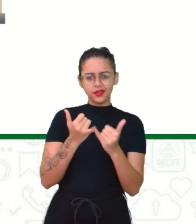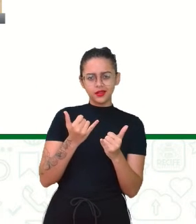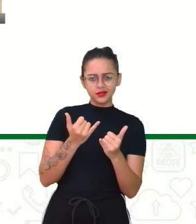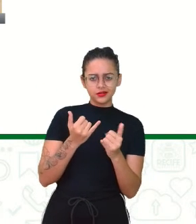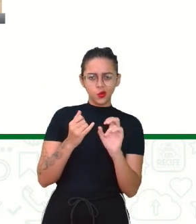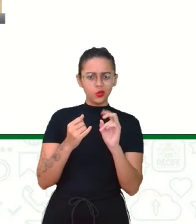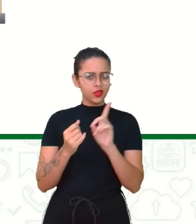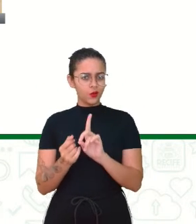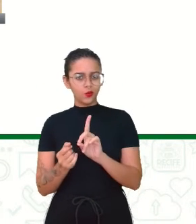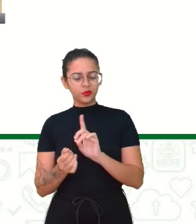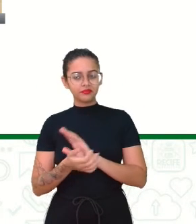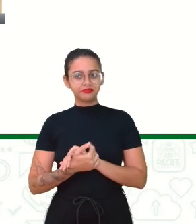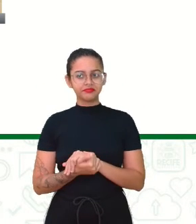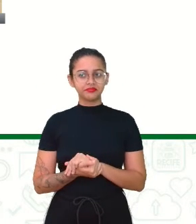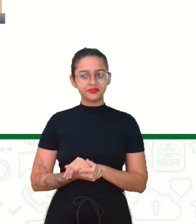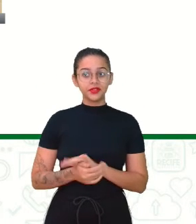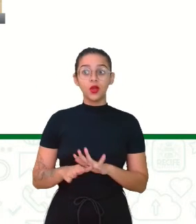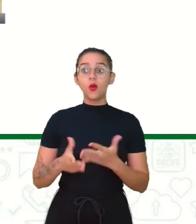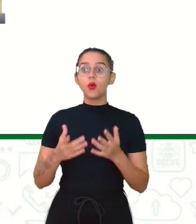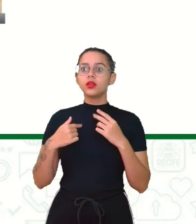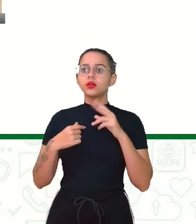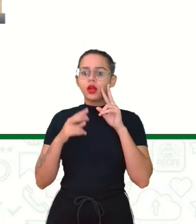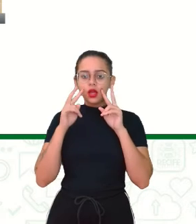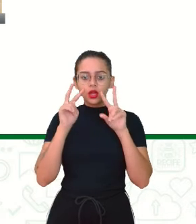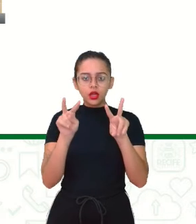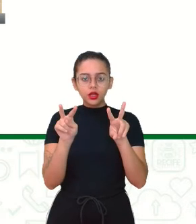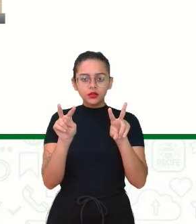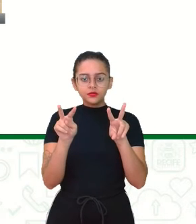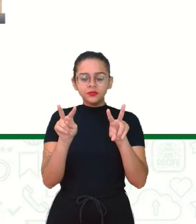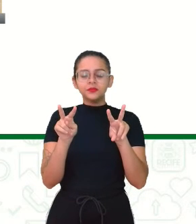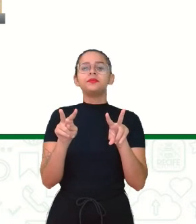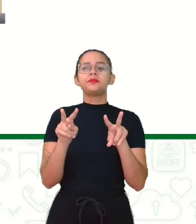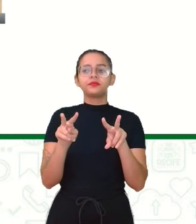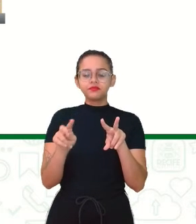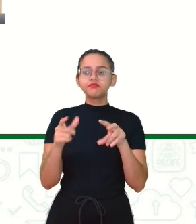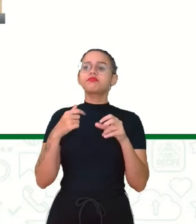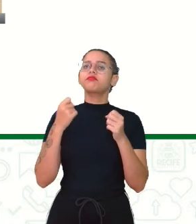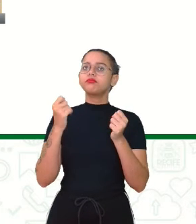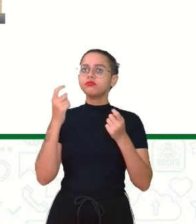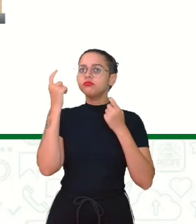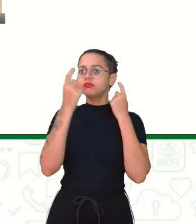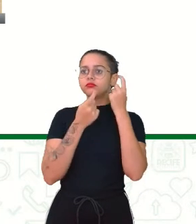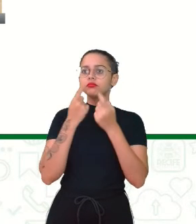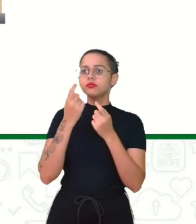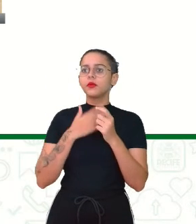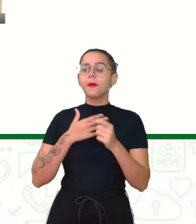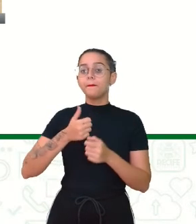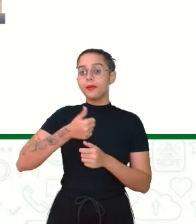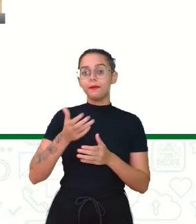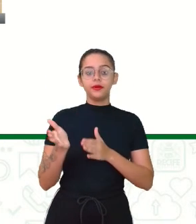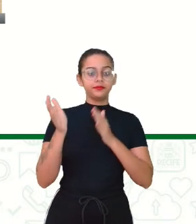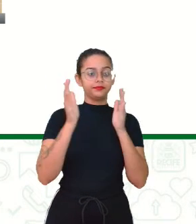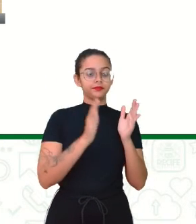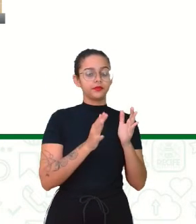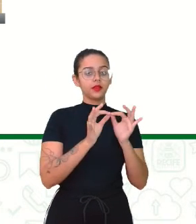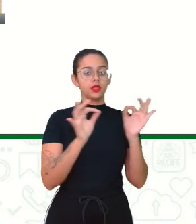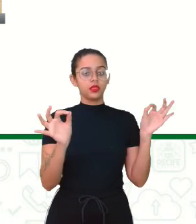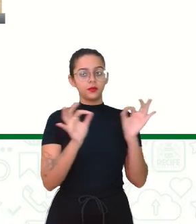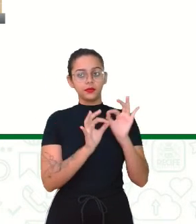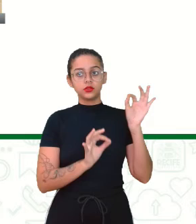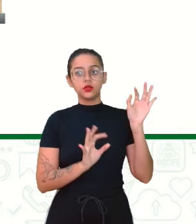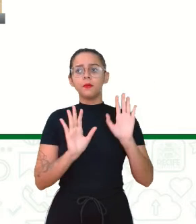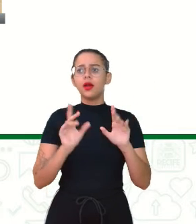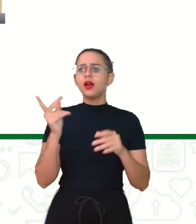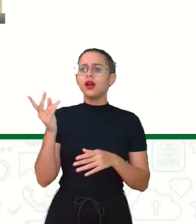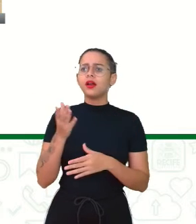semelhantes ou não? Quando eu estou olhando para essas duas casas, eu posso me preocupar com a primeira parte, que são as dimensões, só que